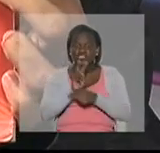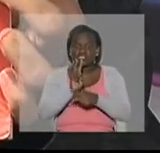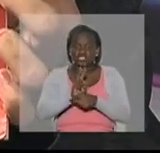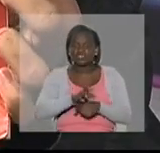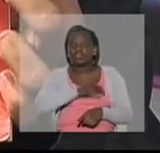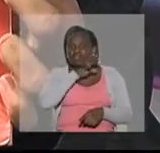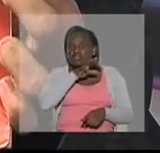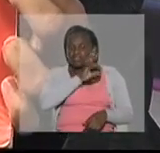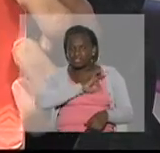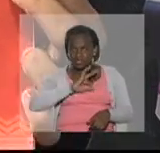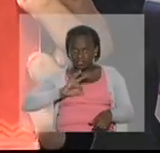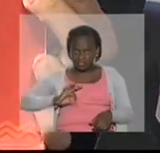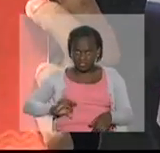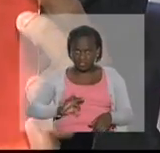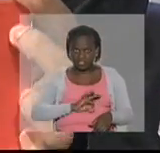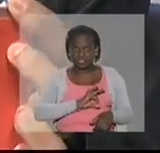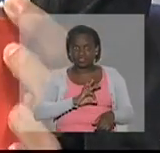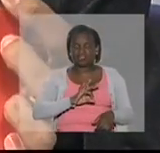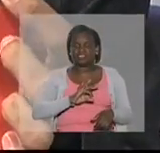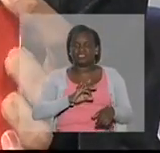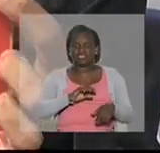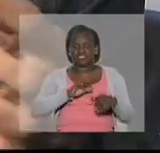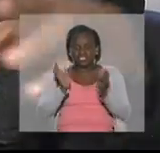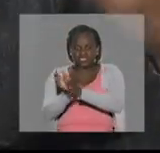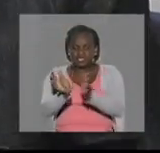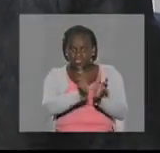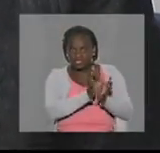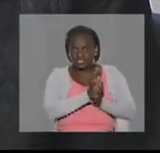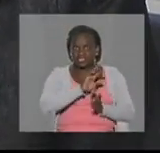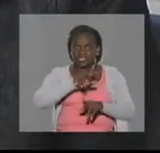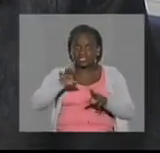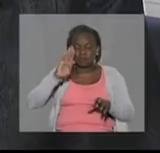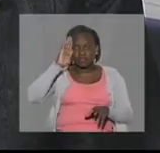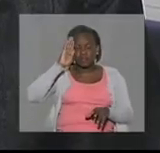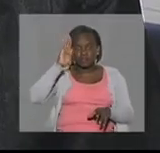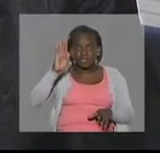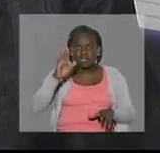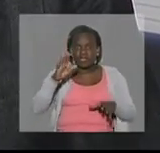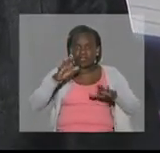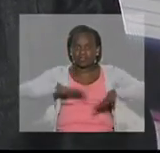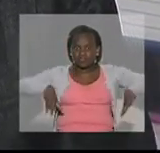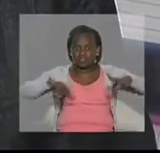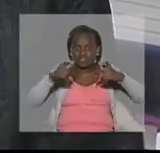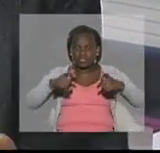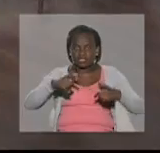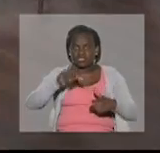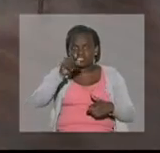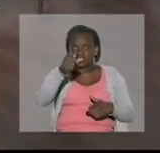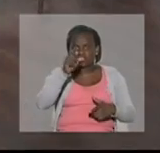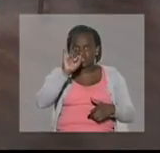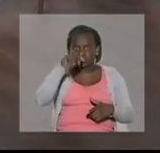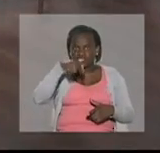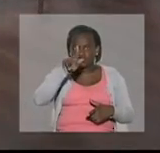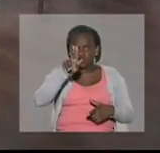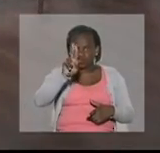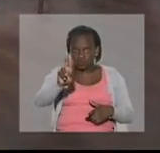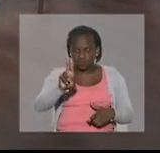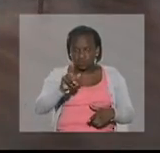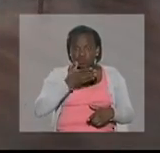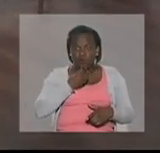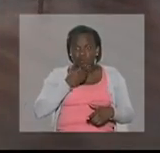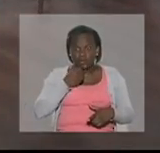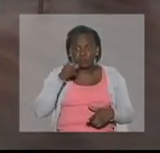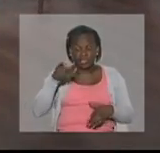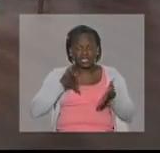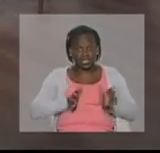representação da onça em diversas tribos, né? Principalmente do Parque do Xingu. Esse livro, o